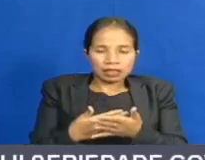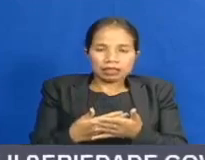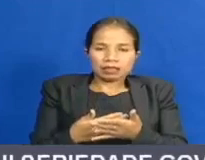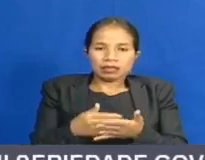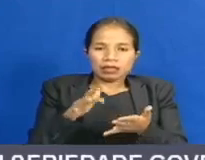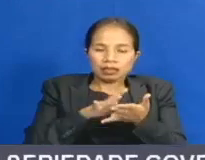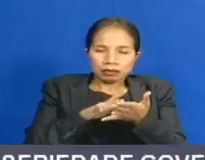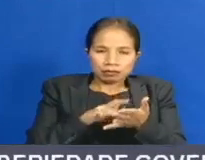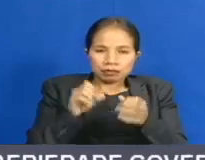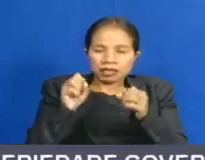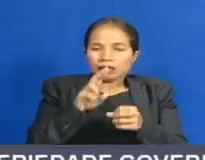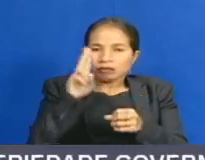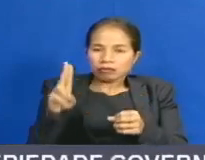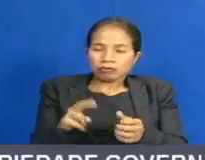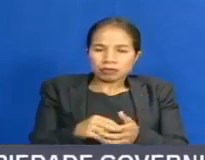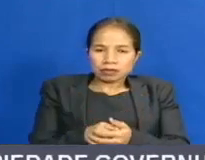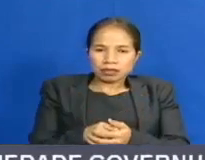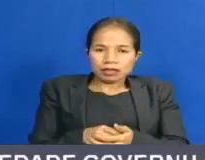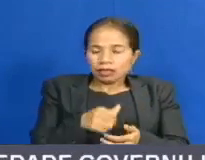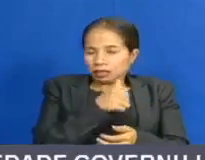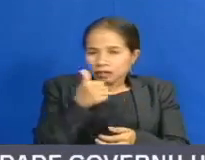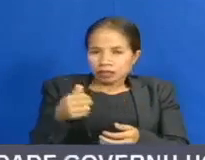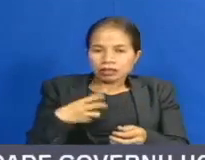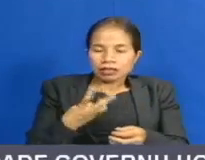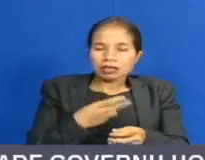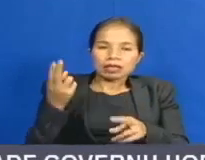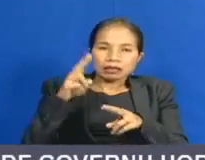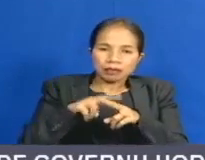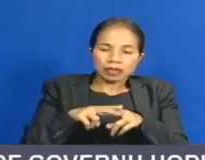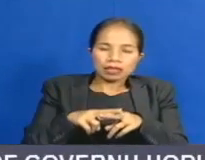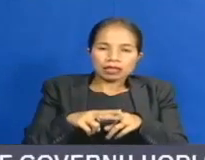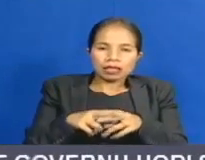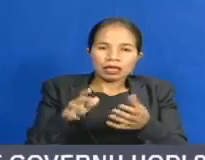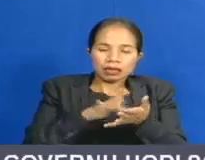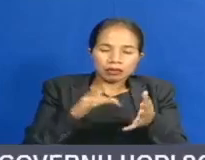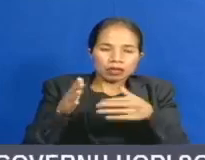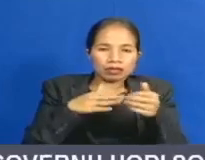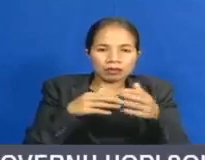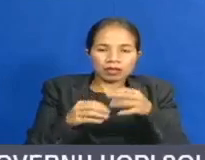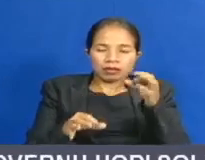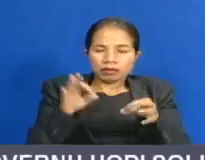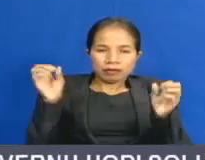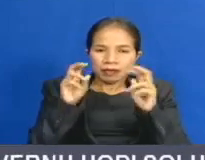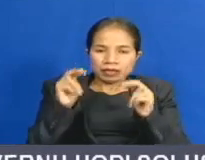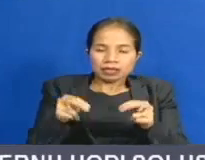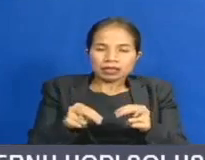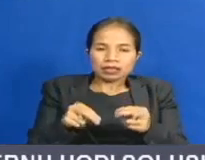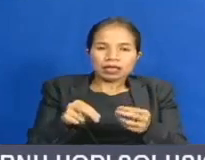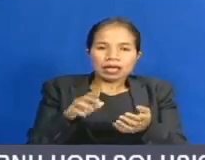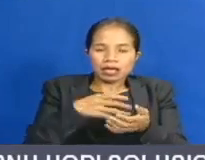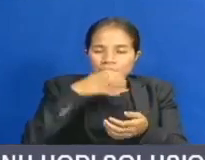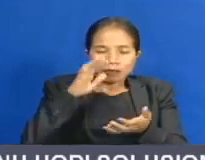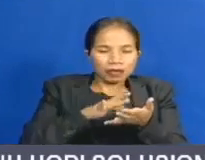Pes efeitu seluk nebe mak ladiak mos, maka ita amenta aimuruk arbiru baitanya an. Harusnya ita la persisa amoxilin, ita hema amoxilin, antau ita